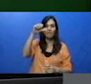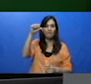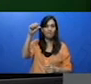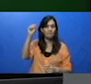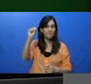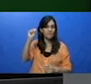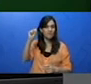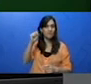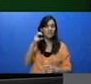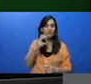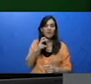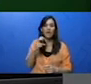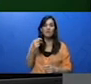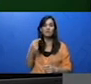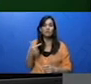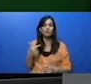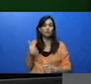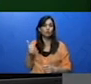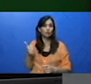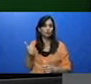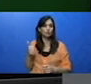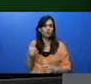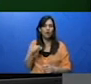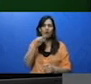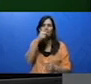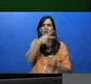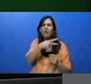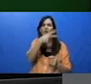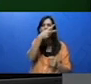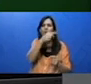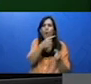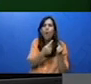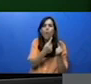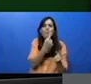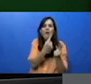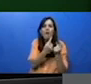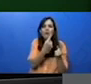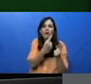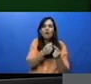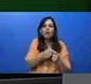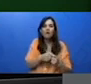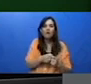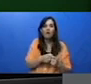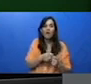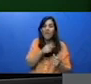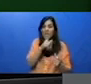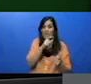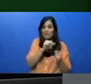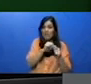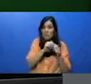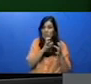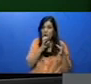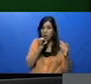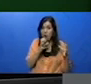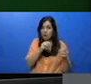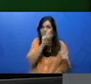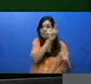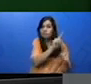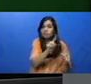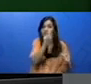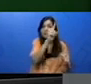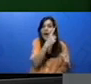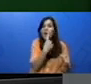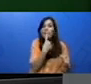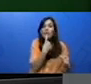998, 521. Aqui, olha, como o Edgar conseguia compor o maior, ele circulava de vermelho, que foi a